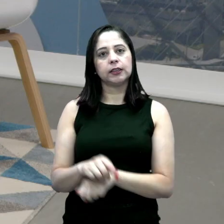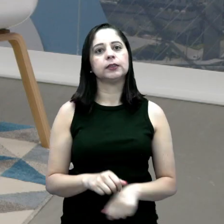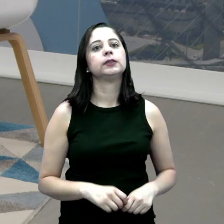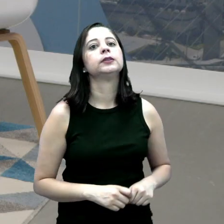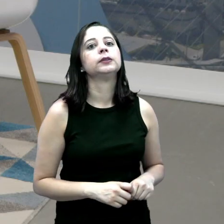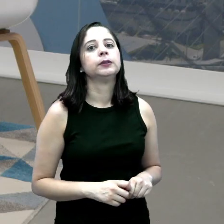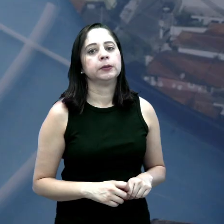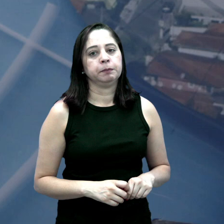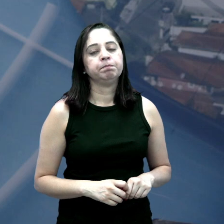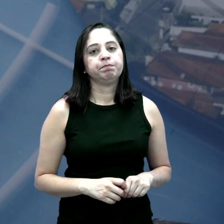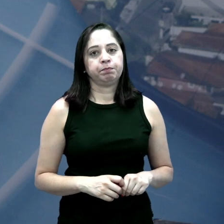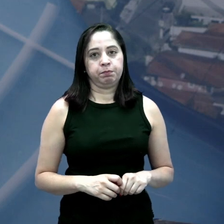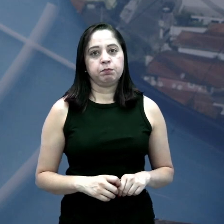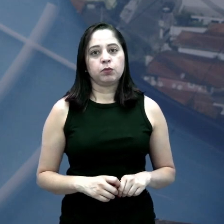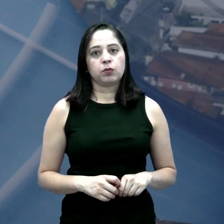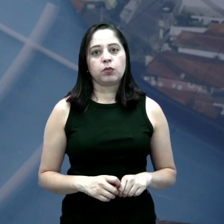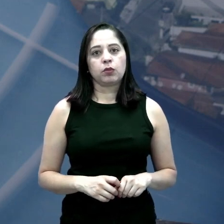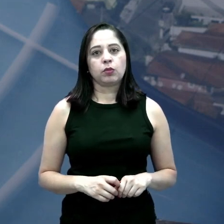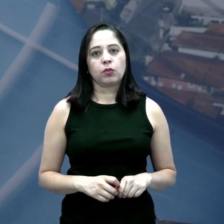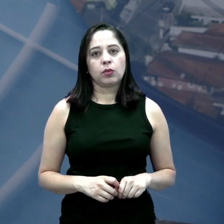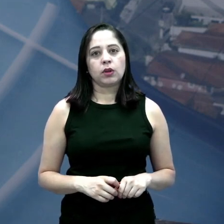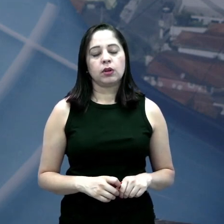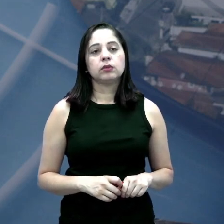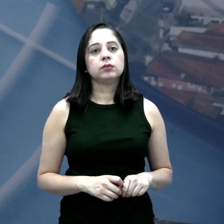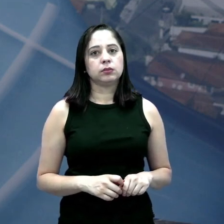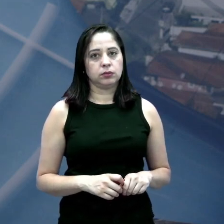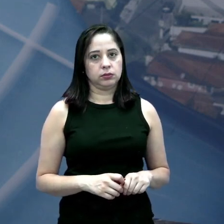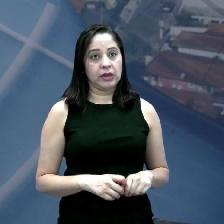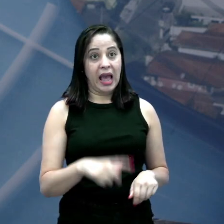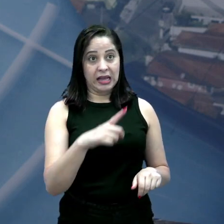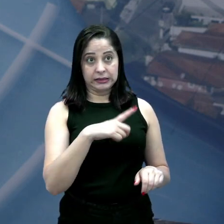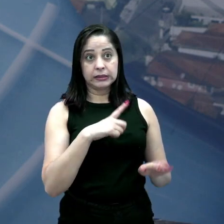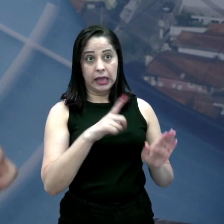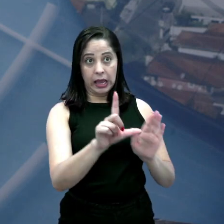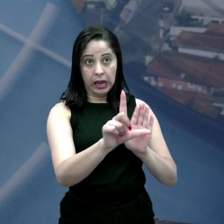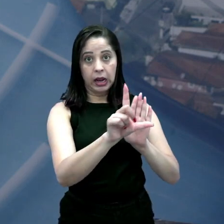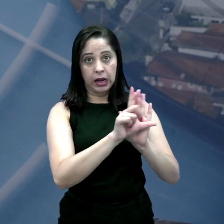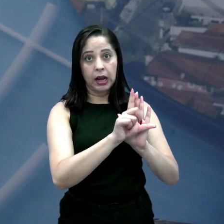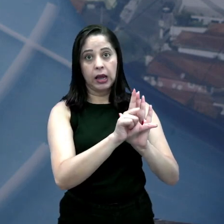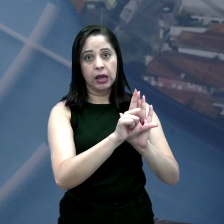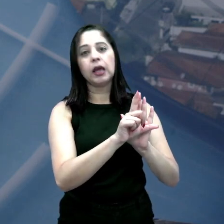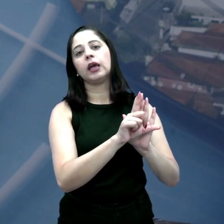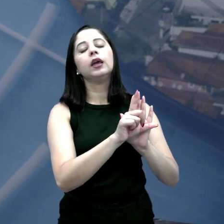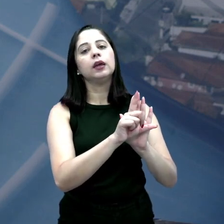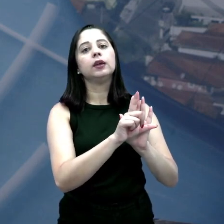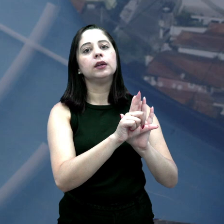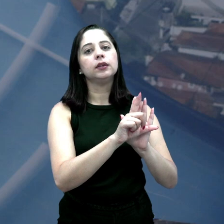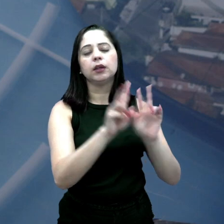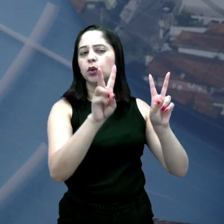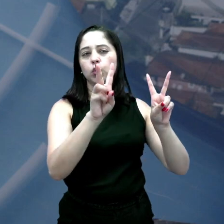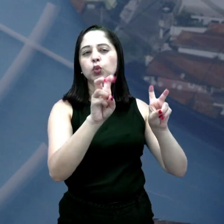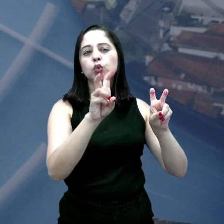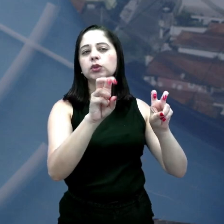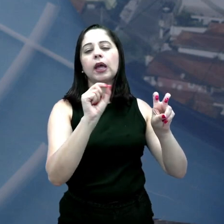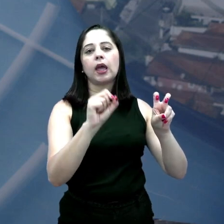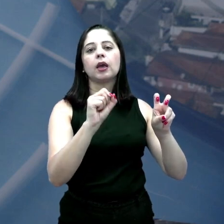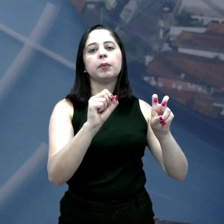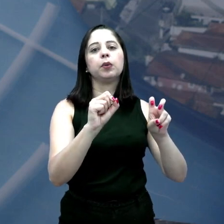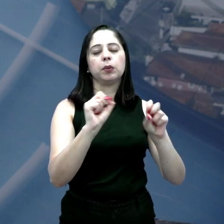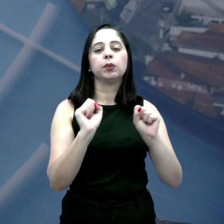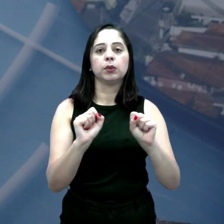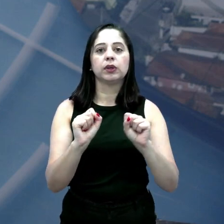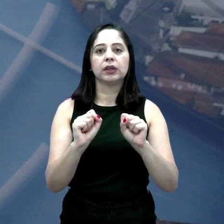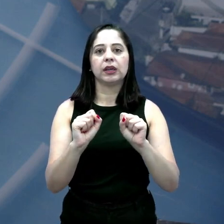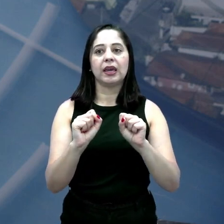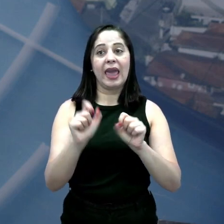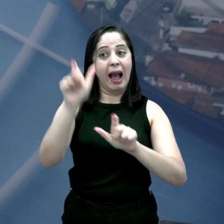dúvida. A gente vai falar mais sobre este assunto. Inclusive, a gente tem uma lei, né, sobre... para esses deslocamentos,